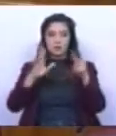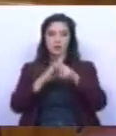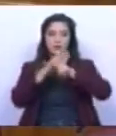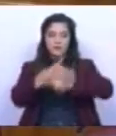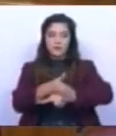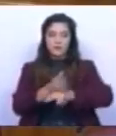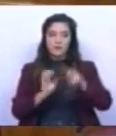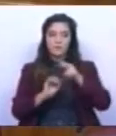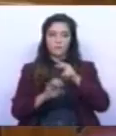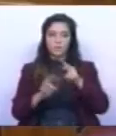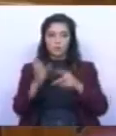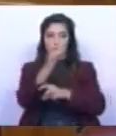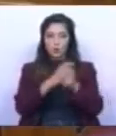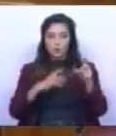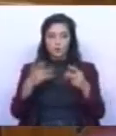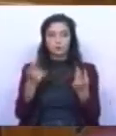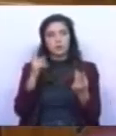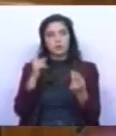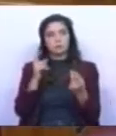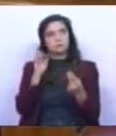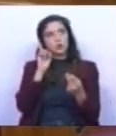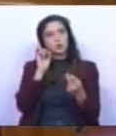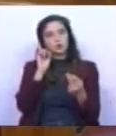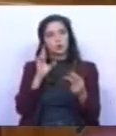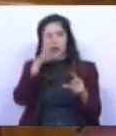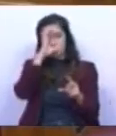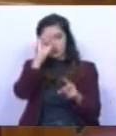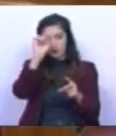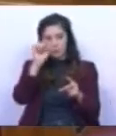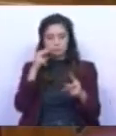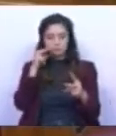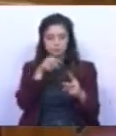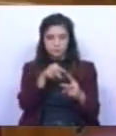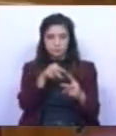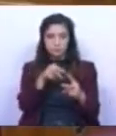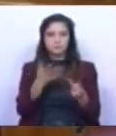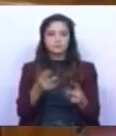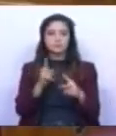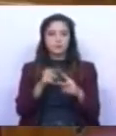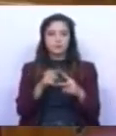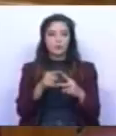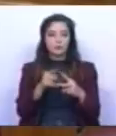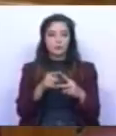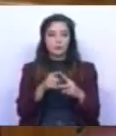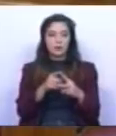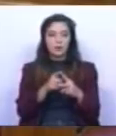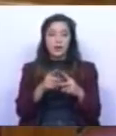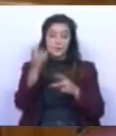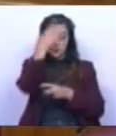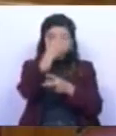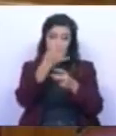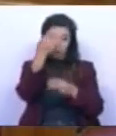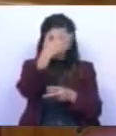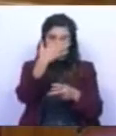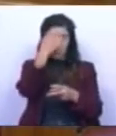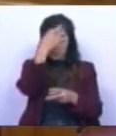fundos europeus e que consideramos ser importante que o Governo sobre elas se pronunciasse. A primeira tem de facto a ver com a Península de Setúbal e,